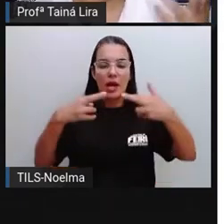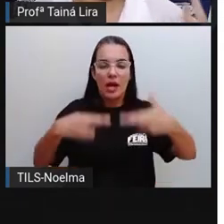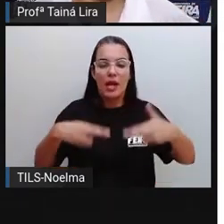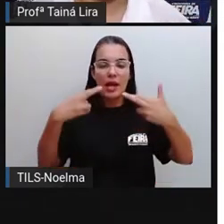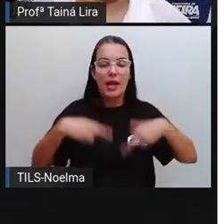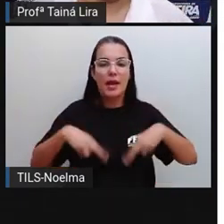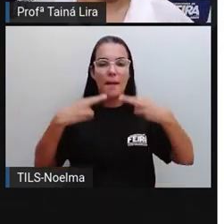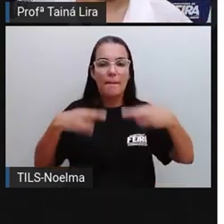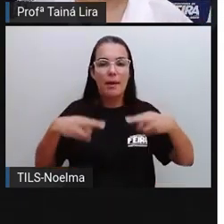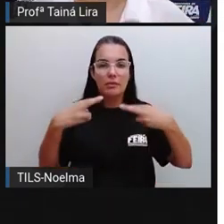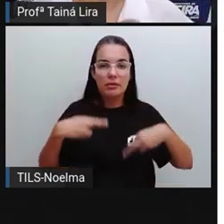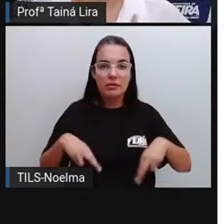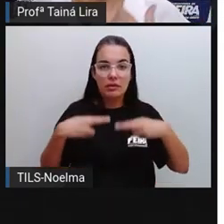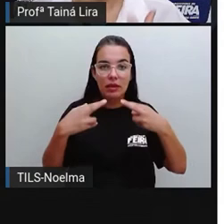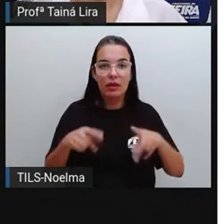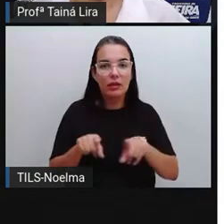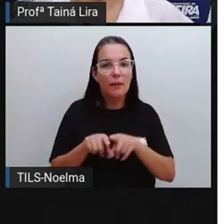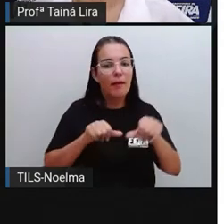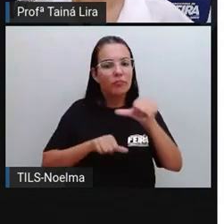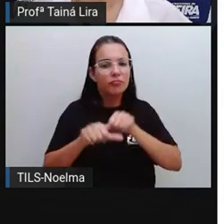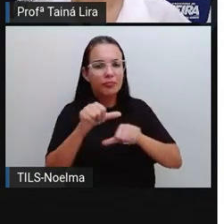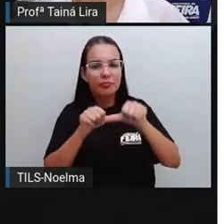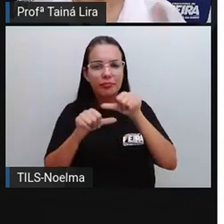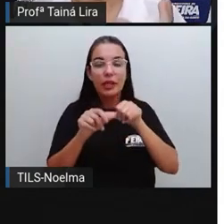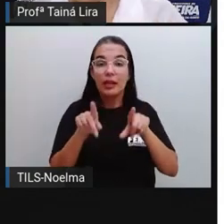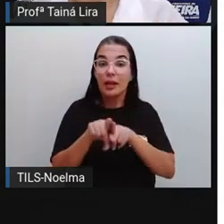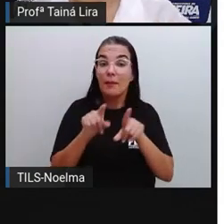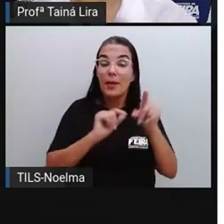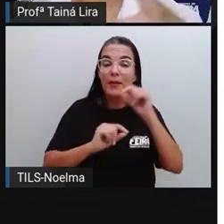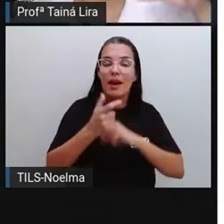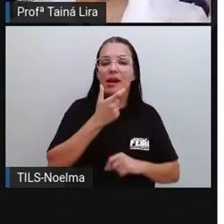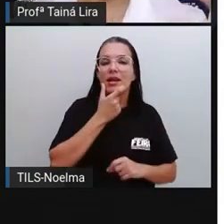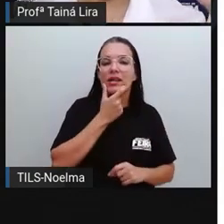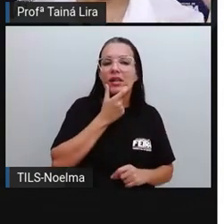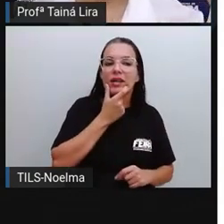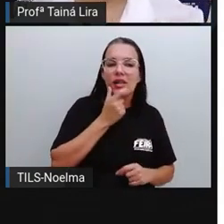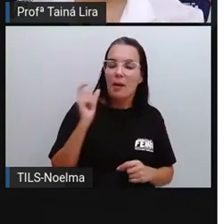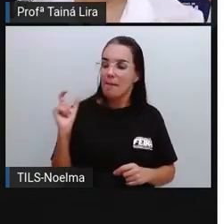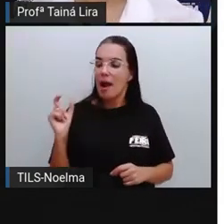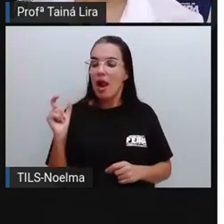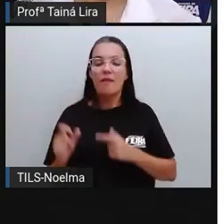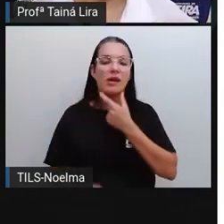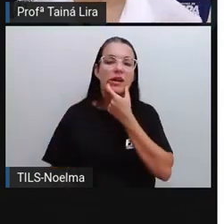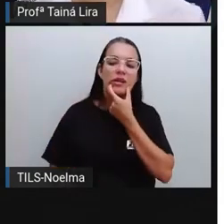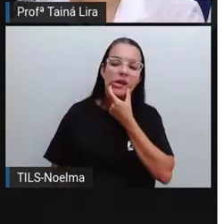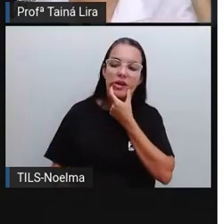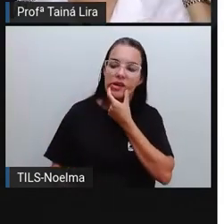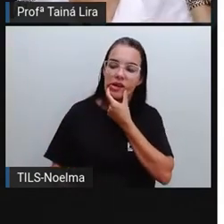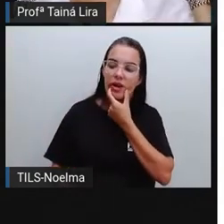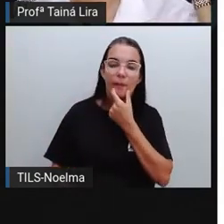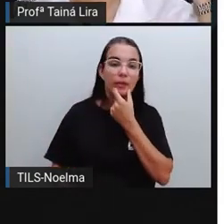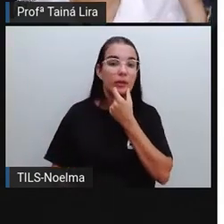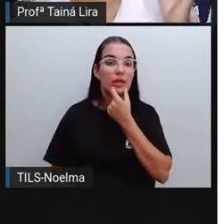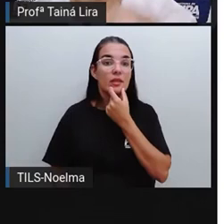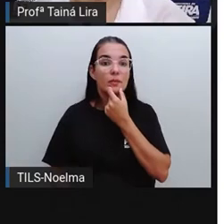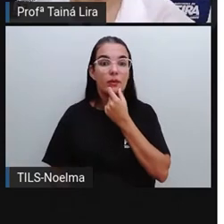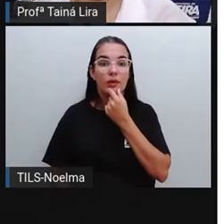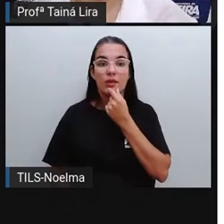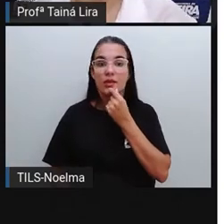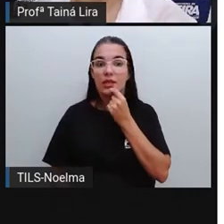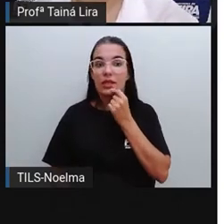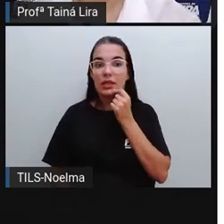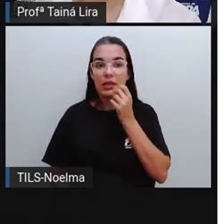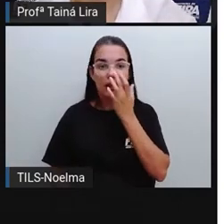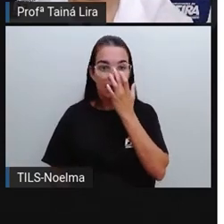aí com mais humor, e também estrangeirismos, né? Pegar ali alguma palavra, que não é brasileira e colocar